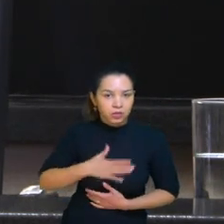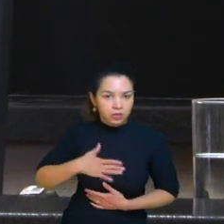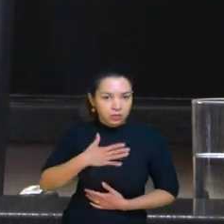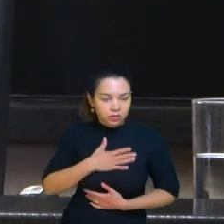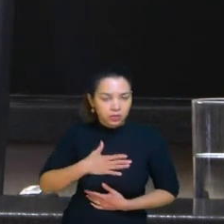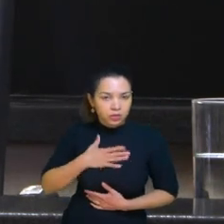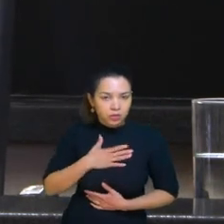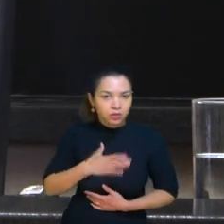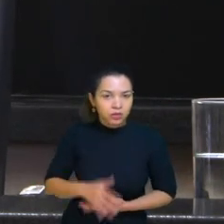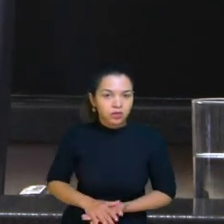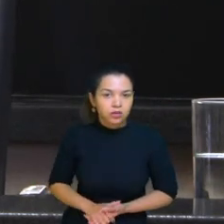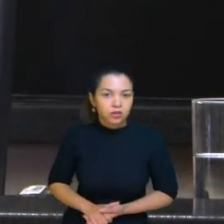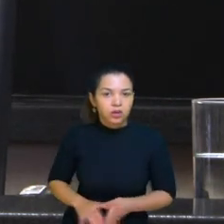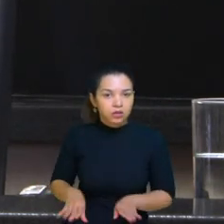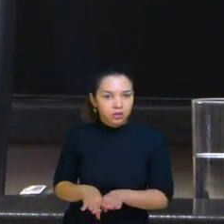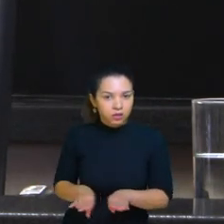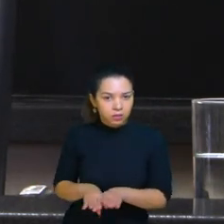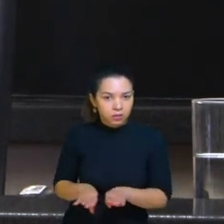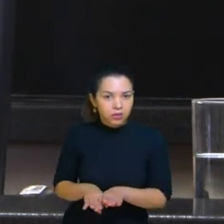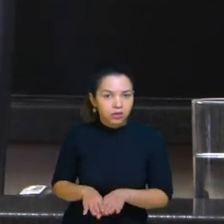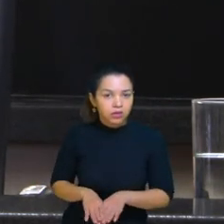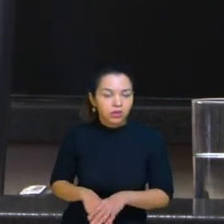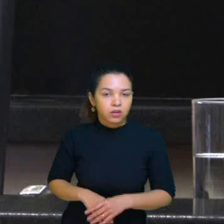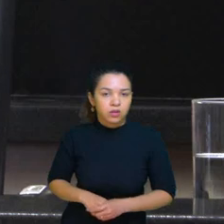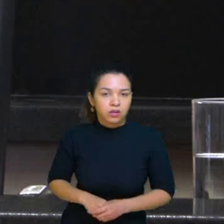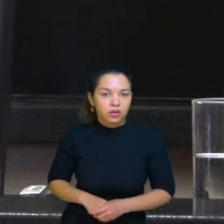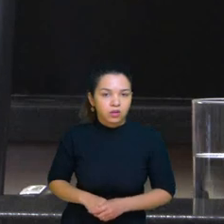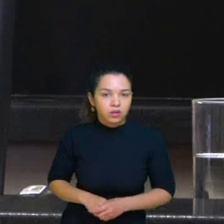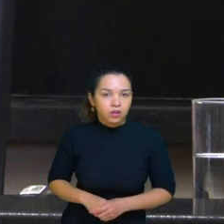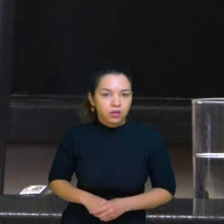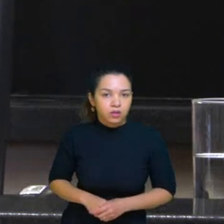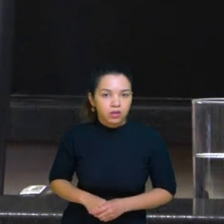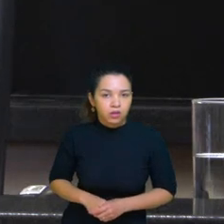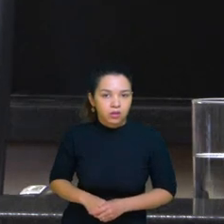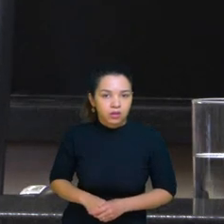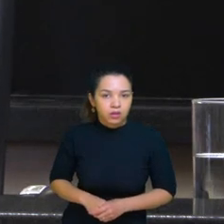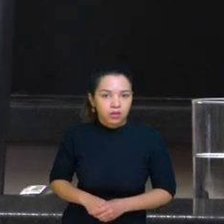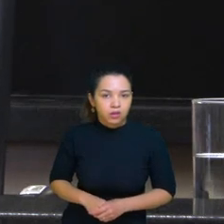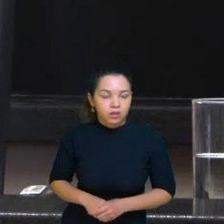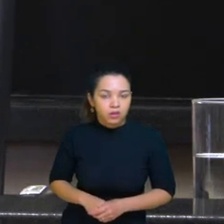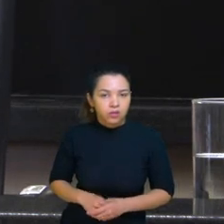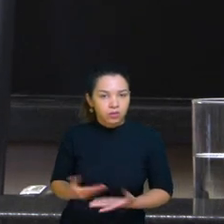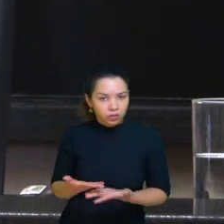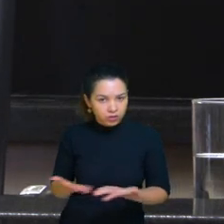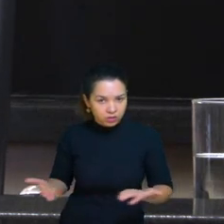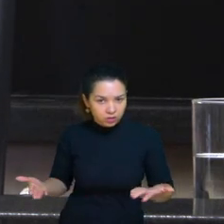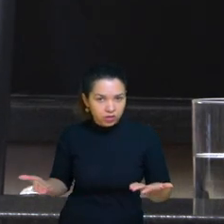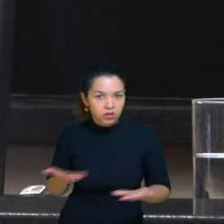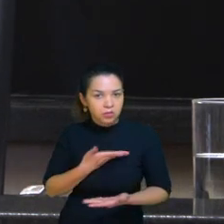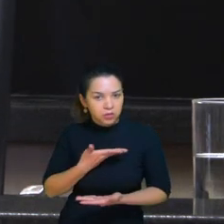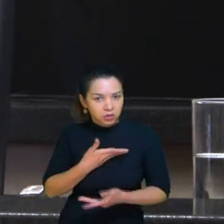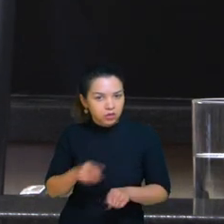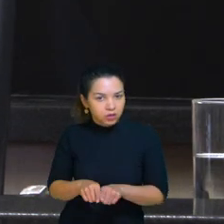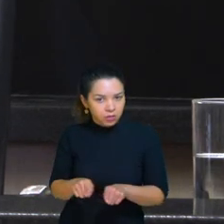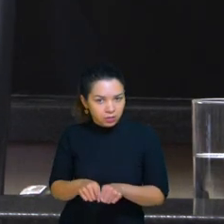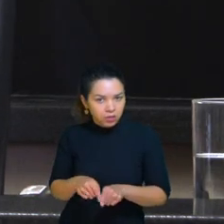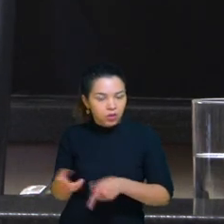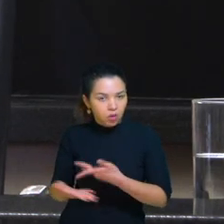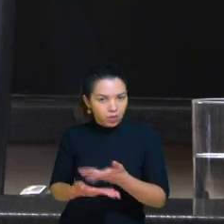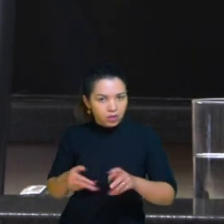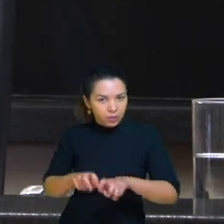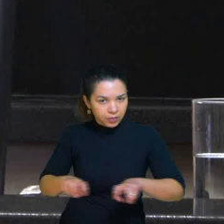ela cumprimentar os colegas né que está estão dividindo essa mesa né tão importante